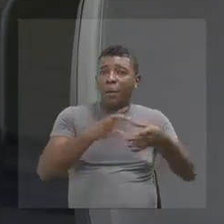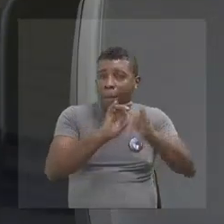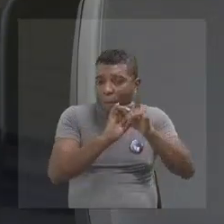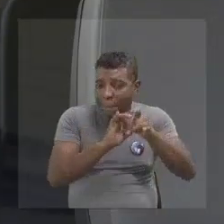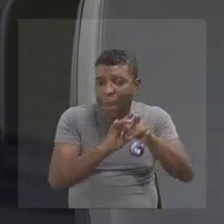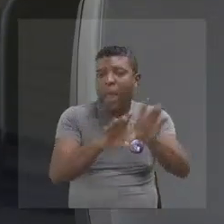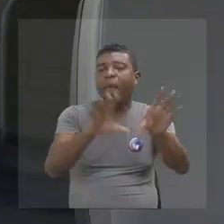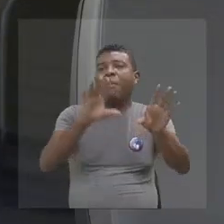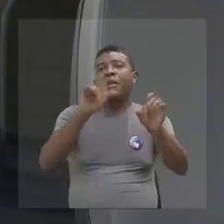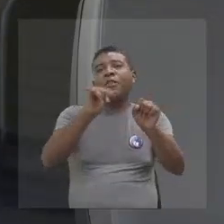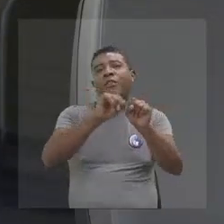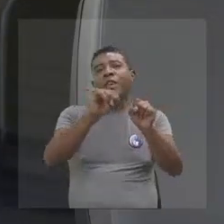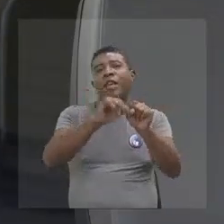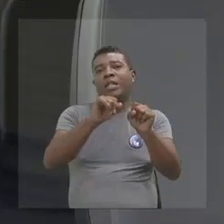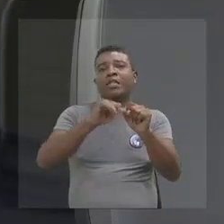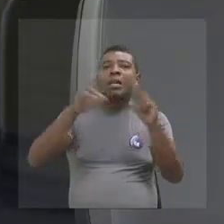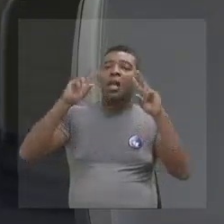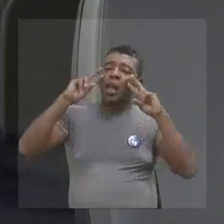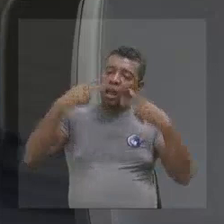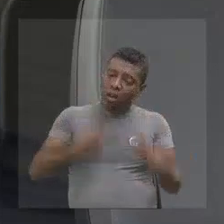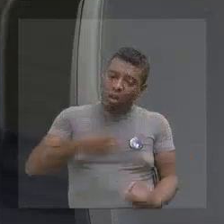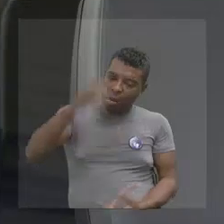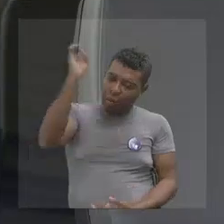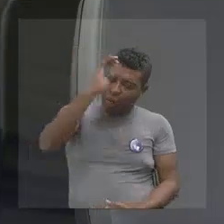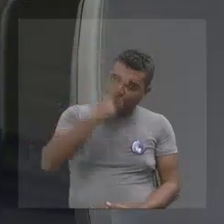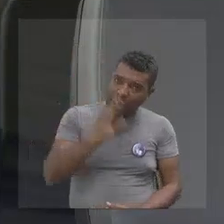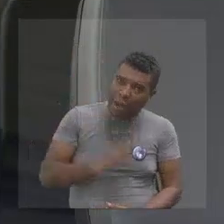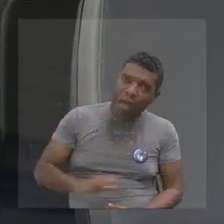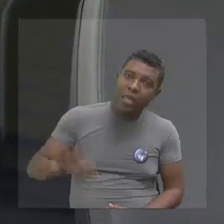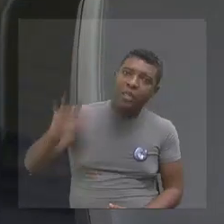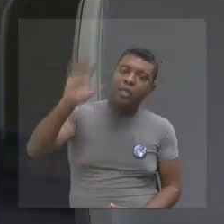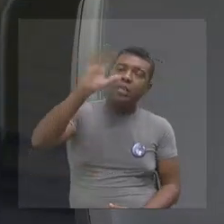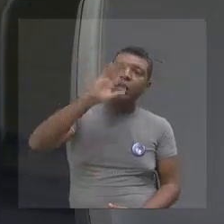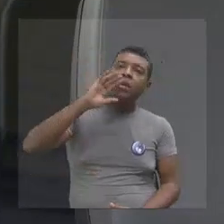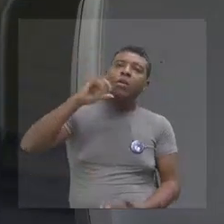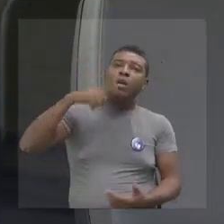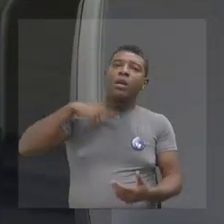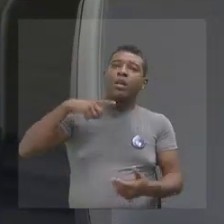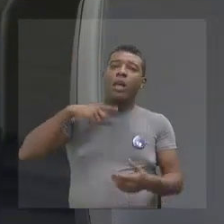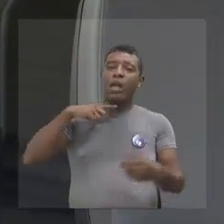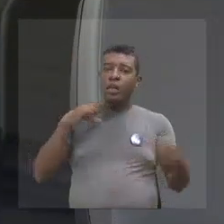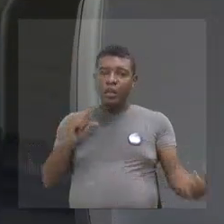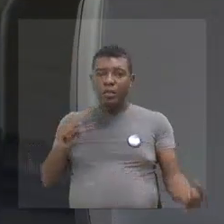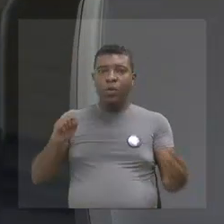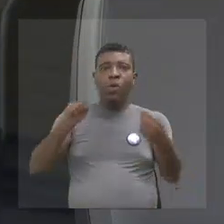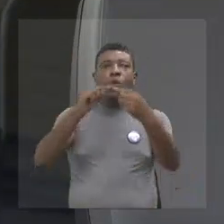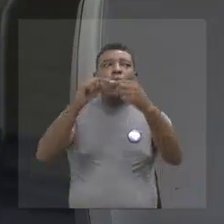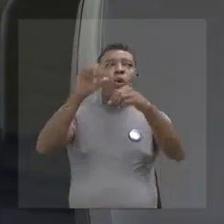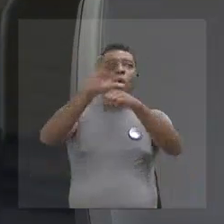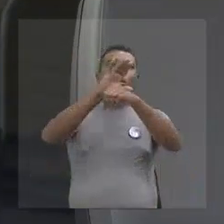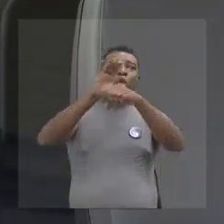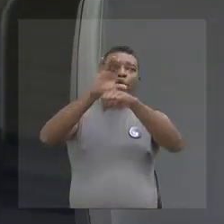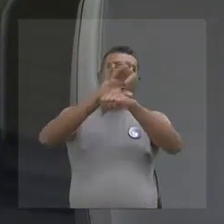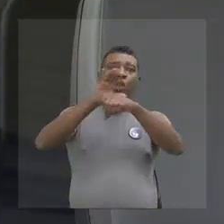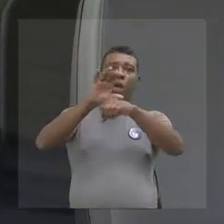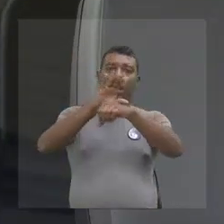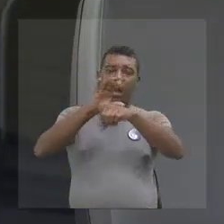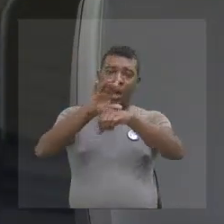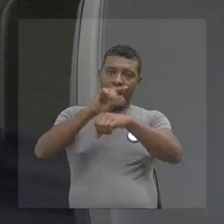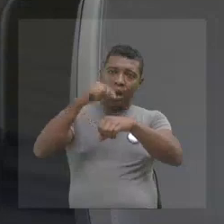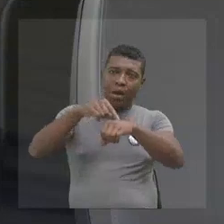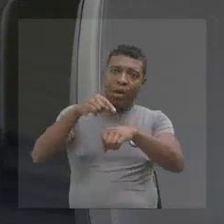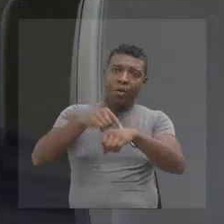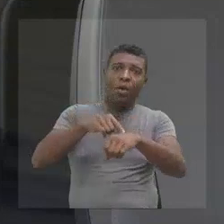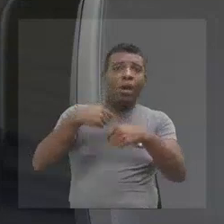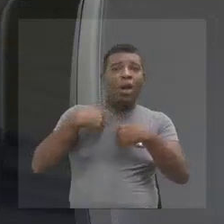reconhecida no Brasil né Tem status constitucional Ela poderia ter sido aplicada queria